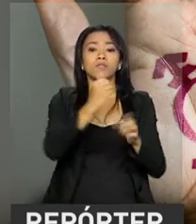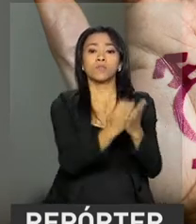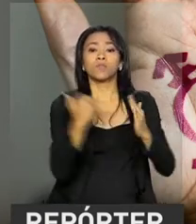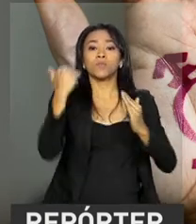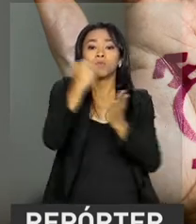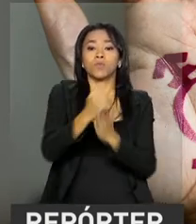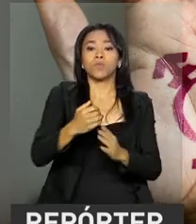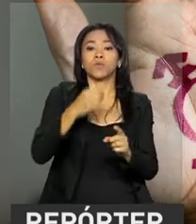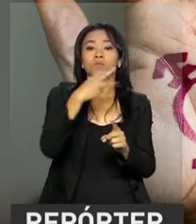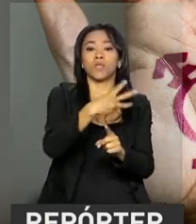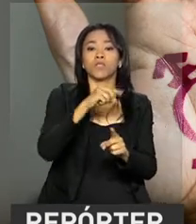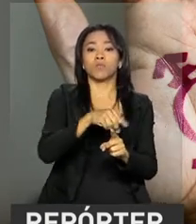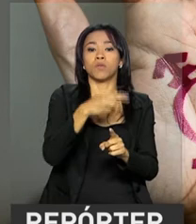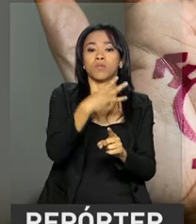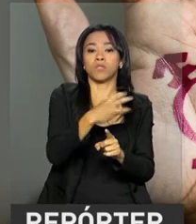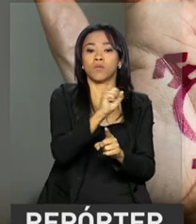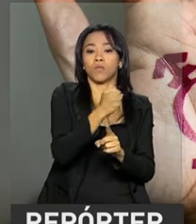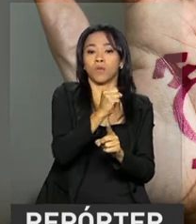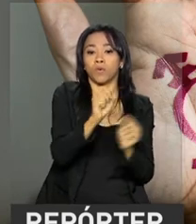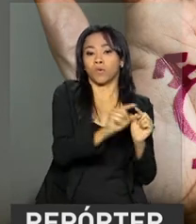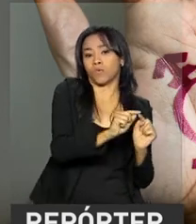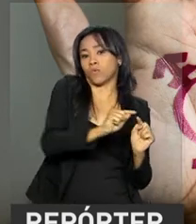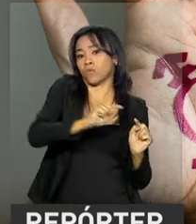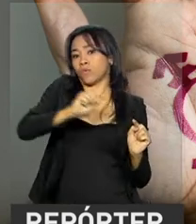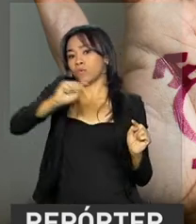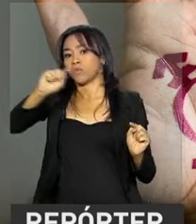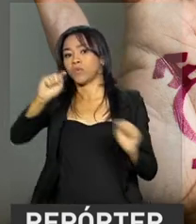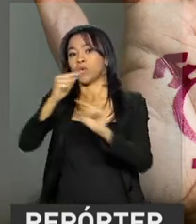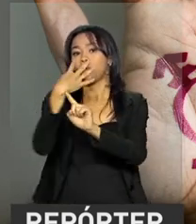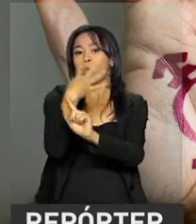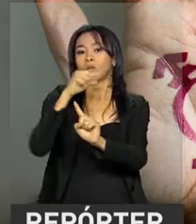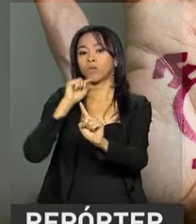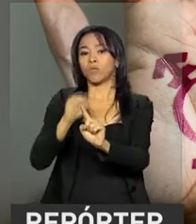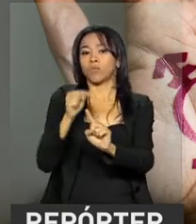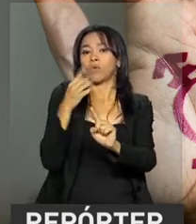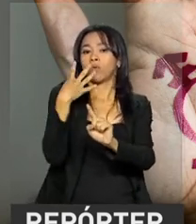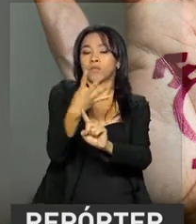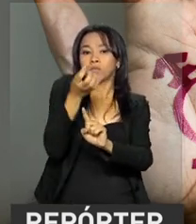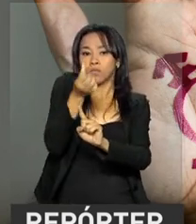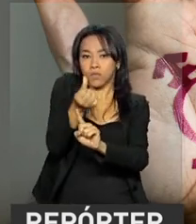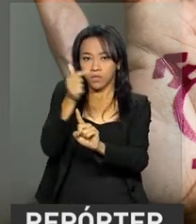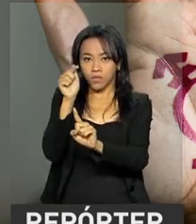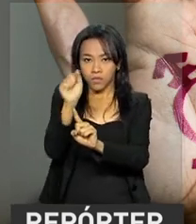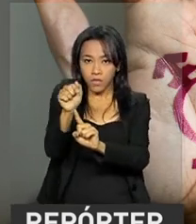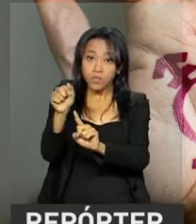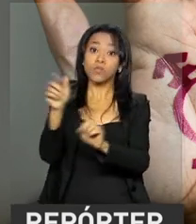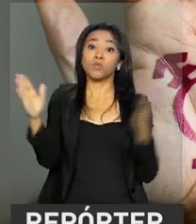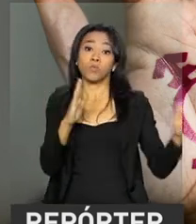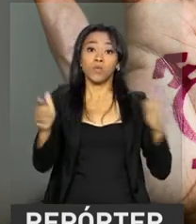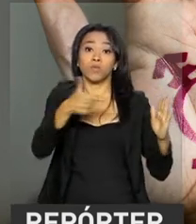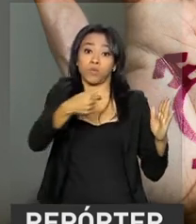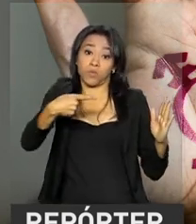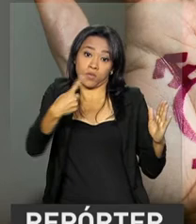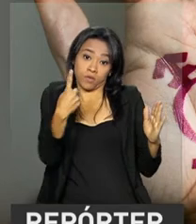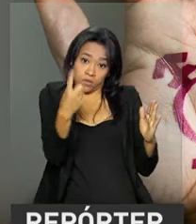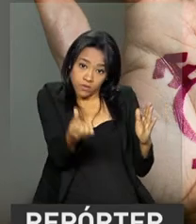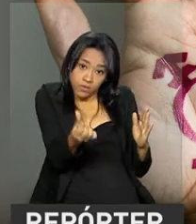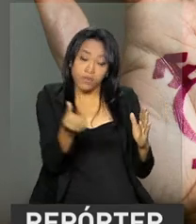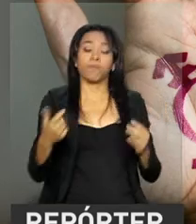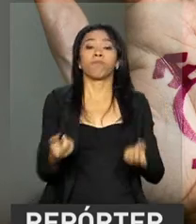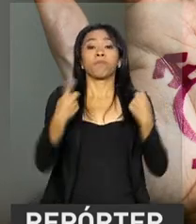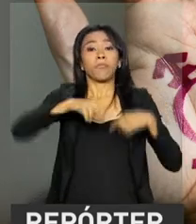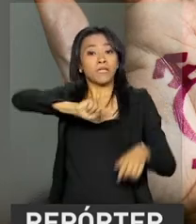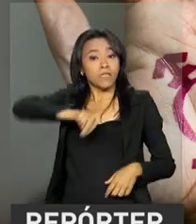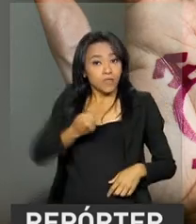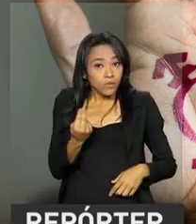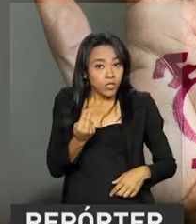3388 em 2015 para 4467 em 2016 o número de cirurgias de mudança